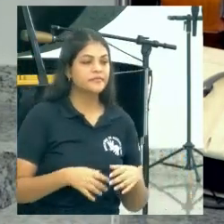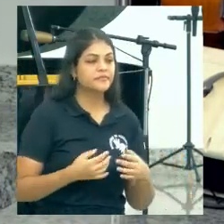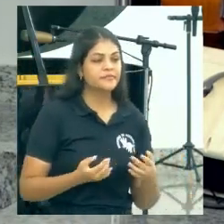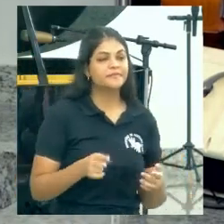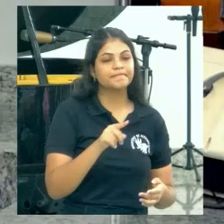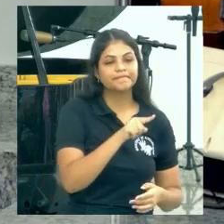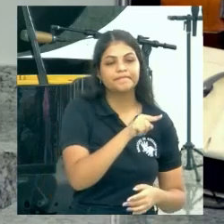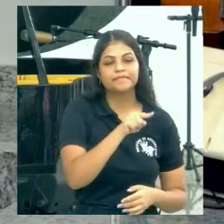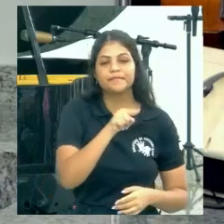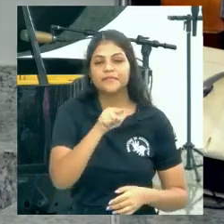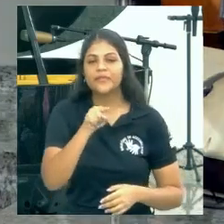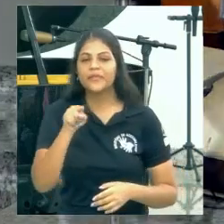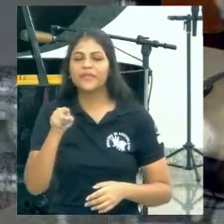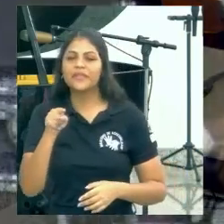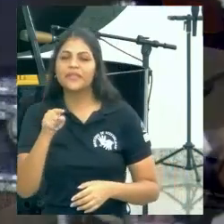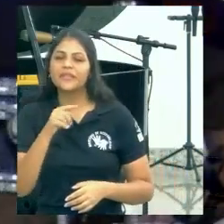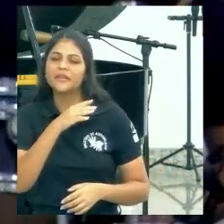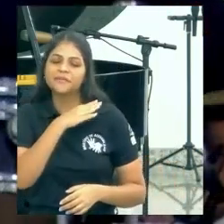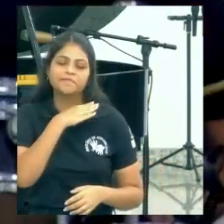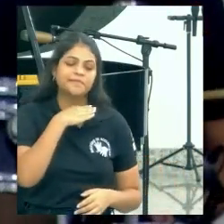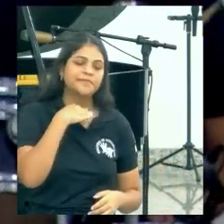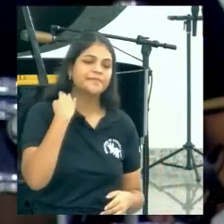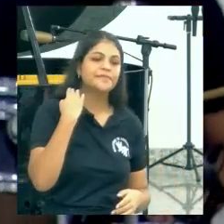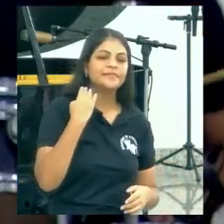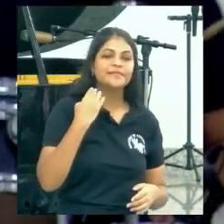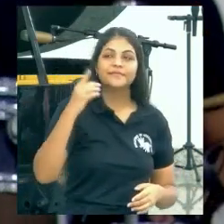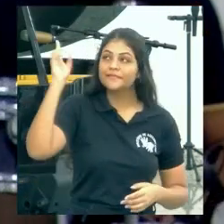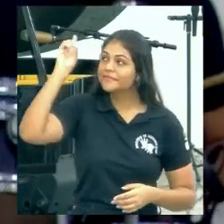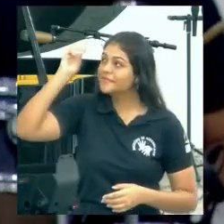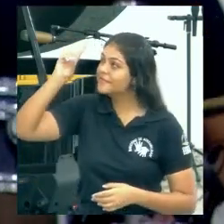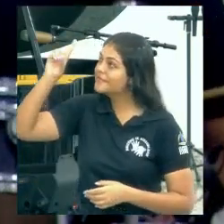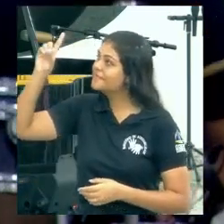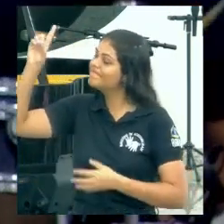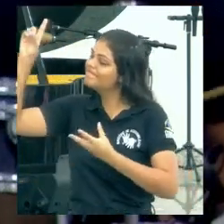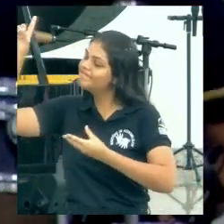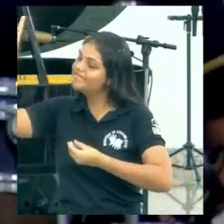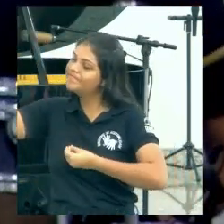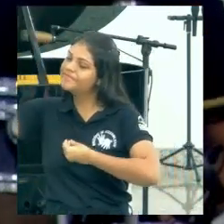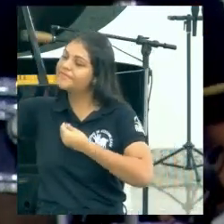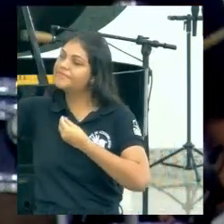Você era a morte, eu sou a vida.